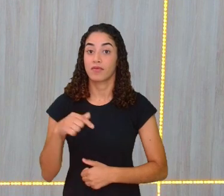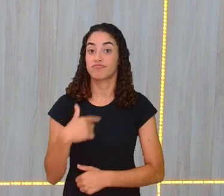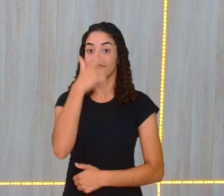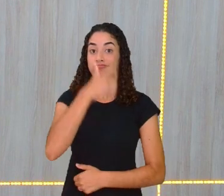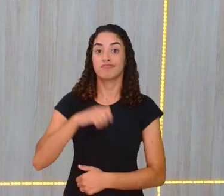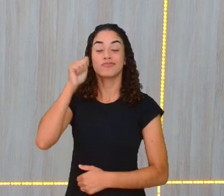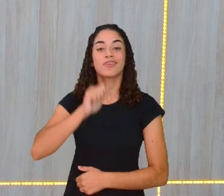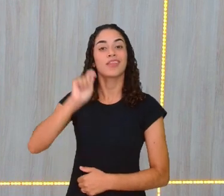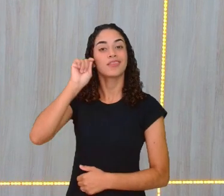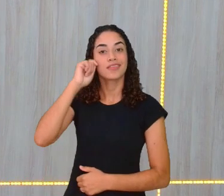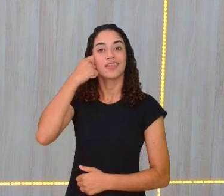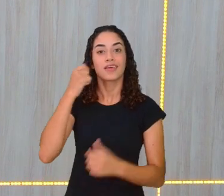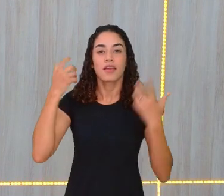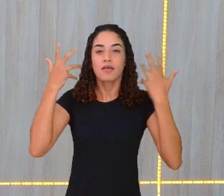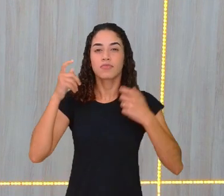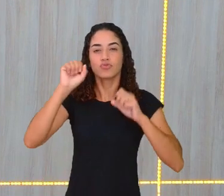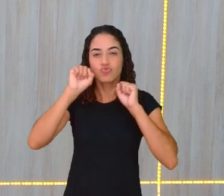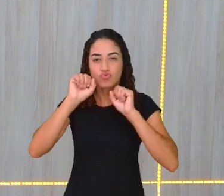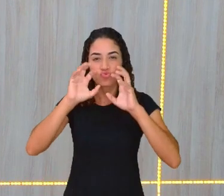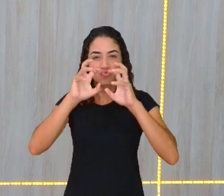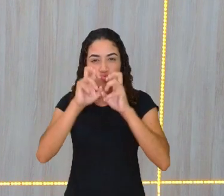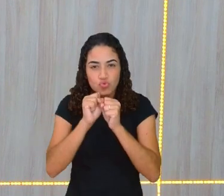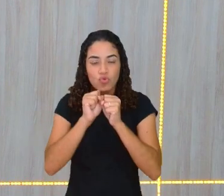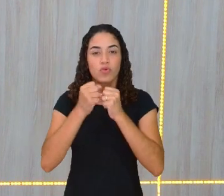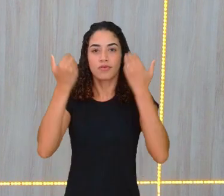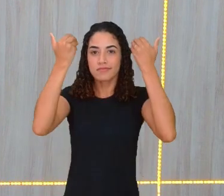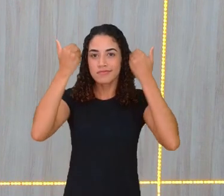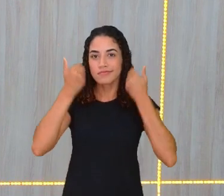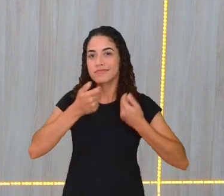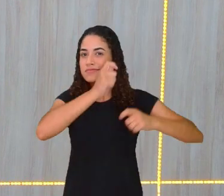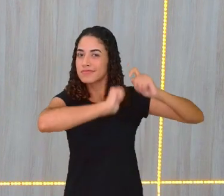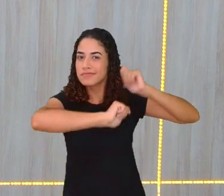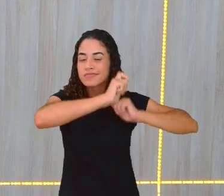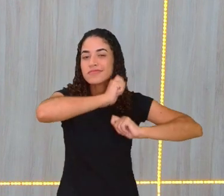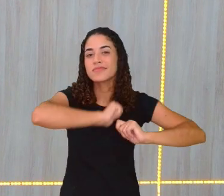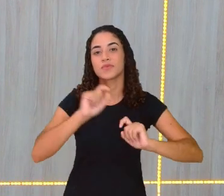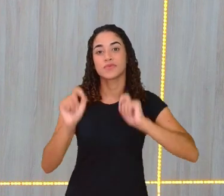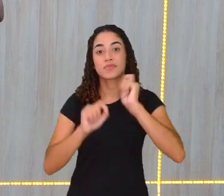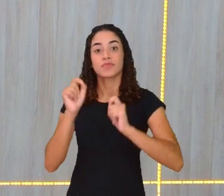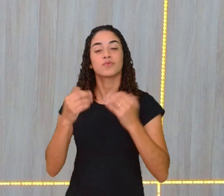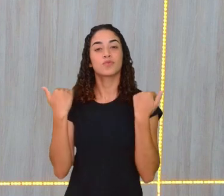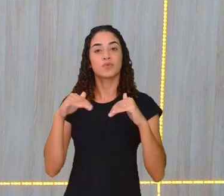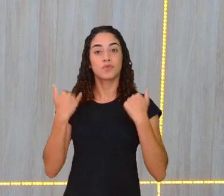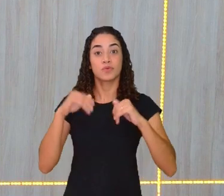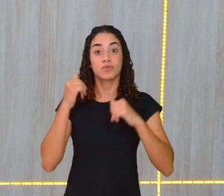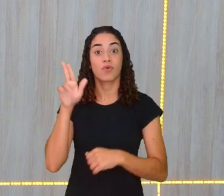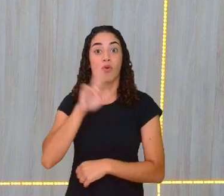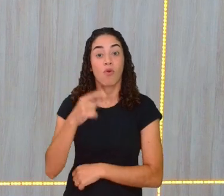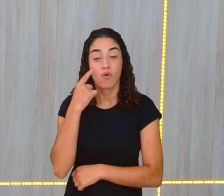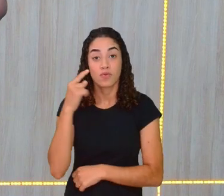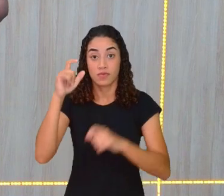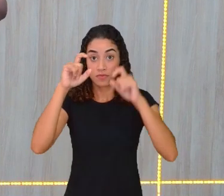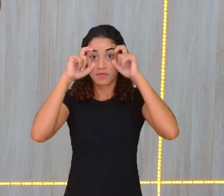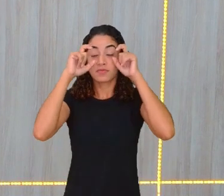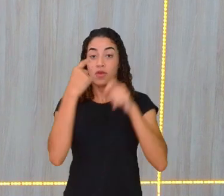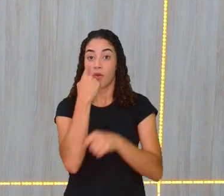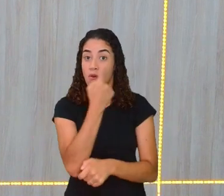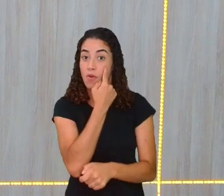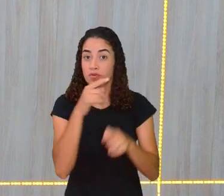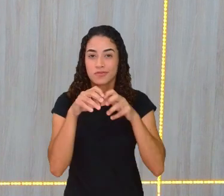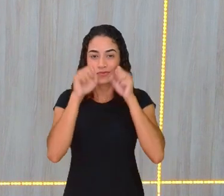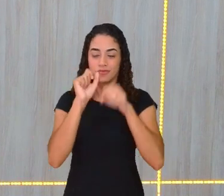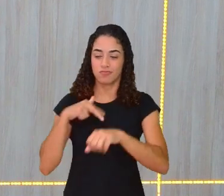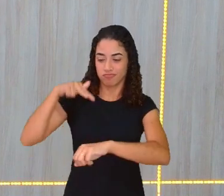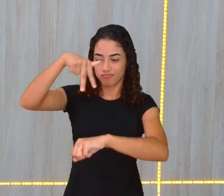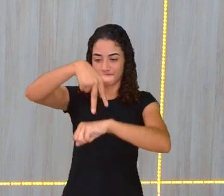mulher negra de cabelos escuros, escovados, curtos, tenho olhos escuros, uso óculos arredondados. Hoje eu estou em pé